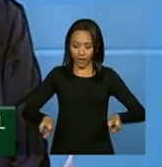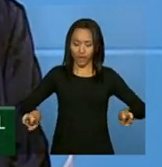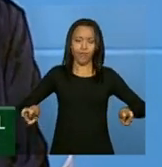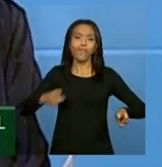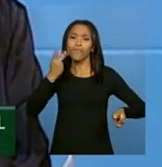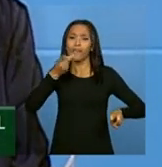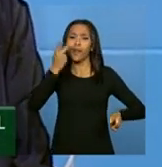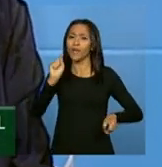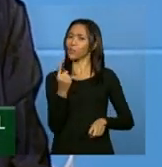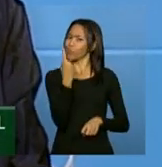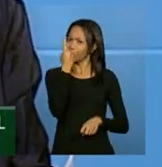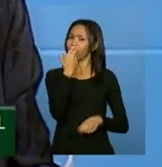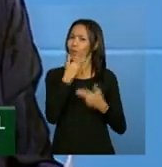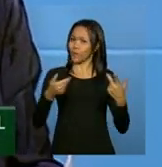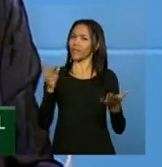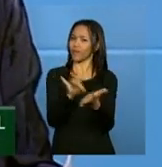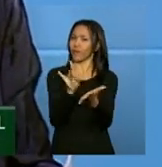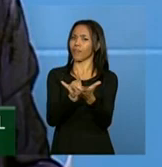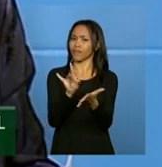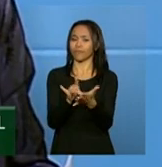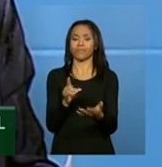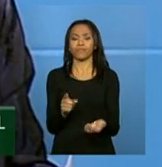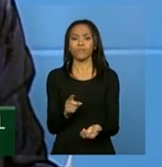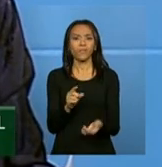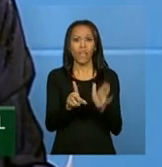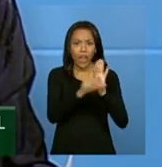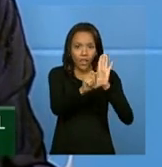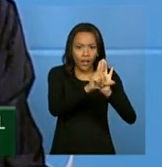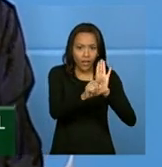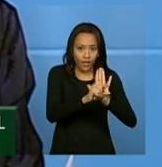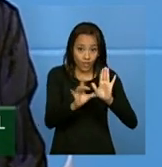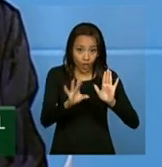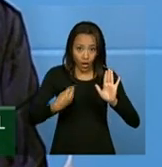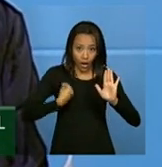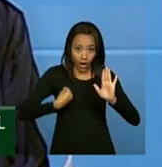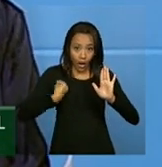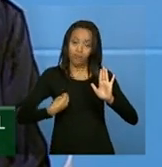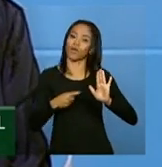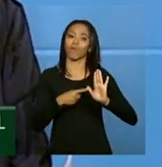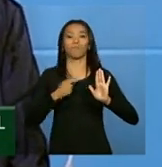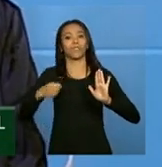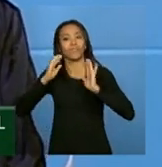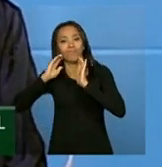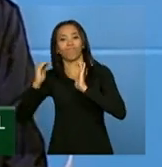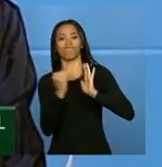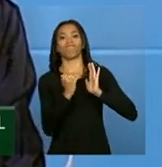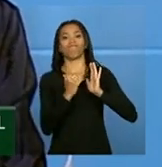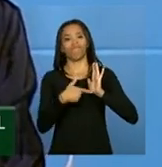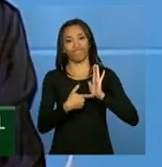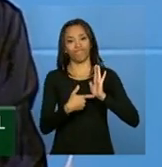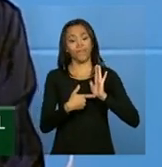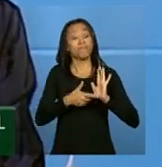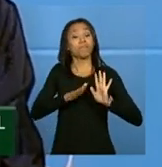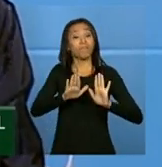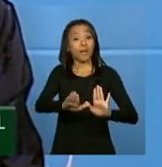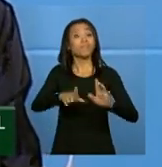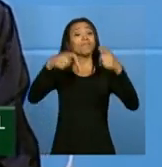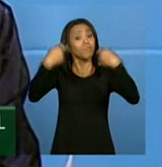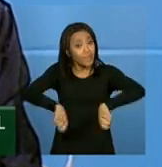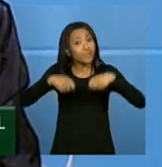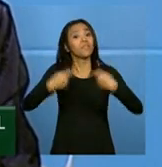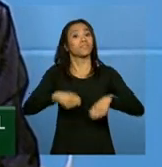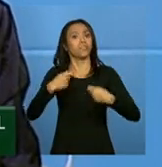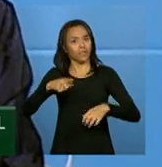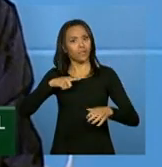levantaram uma questão que é verdadeira. Não basta ter lei, nós temos que garantir o cumprimento dessa lei. Mas é necessário ter uma